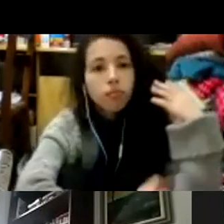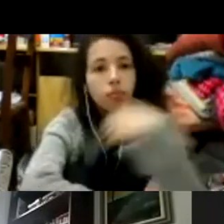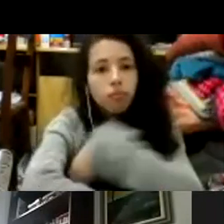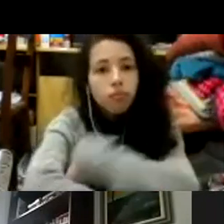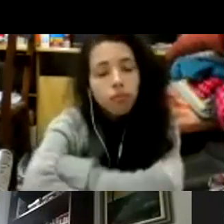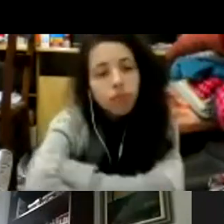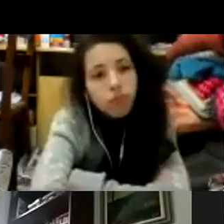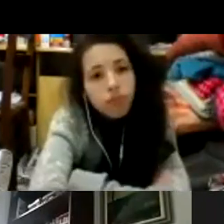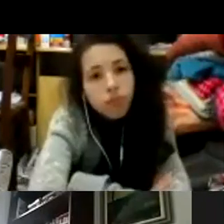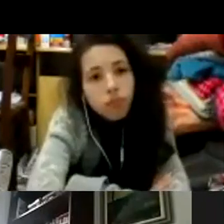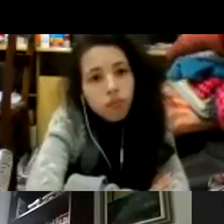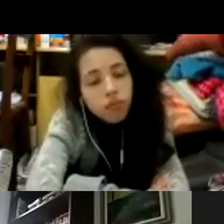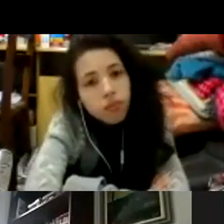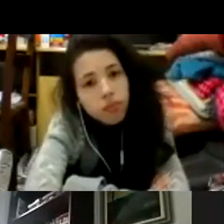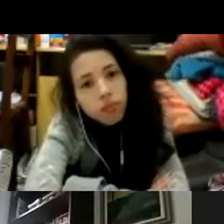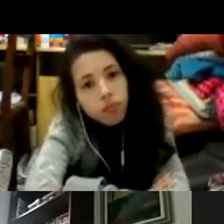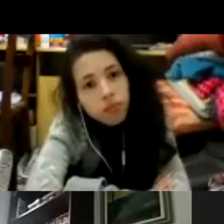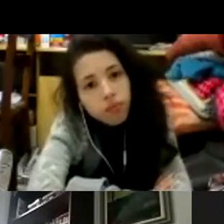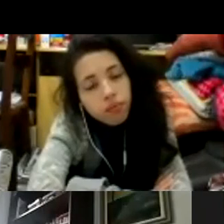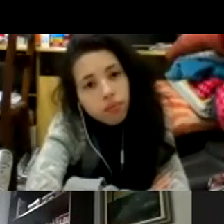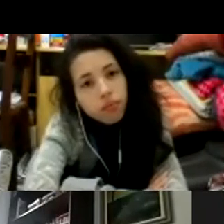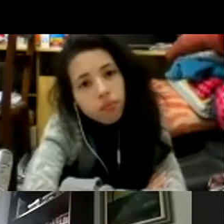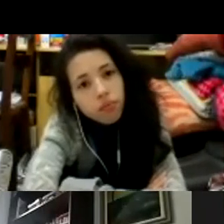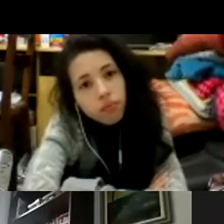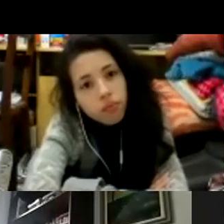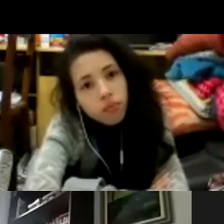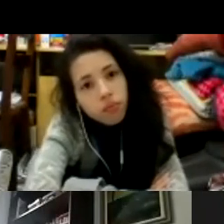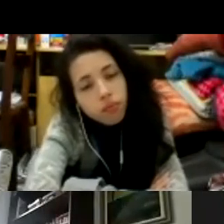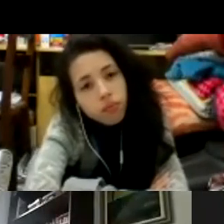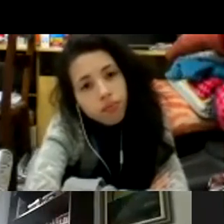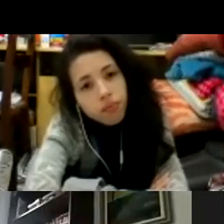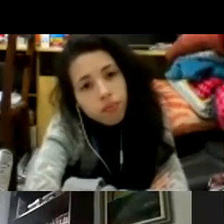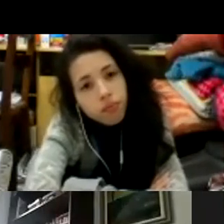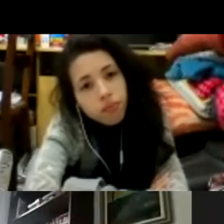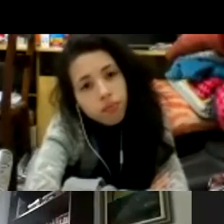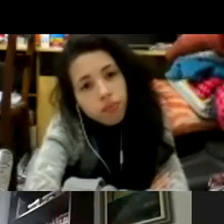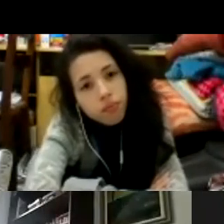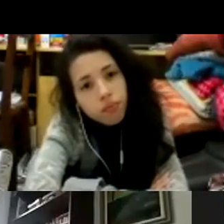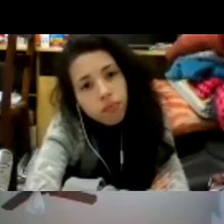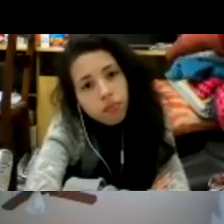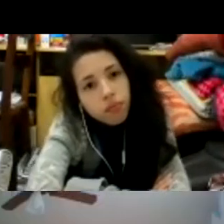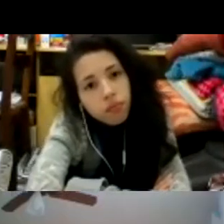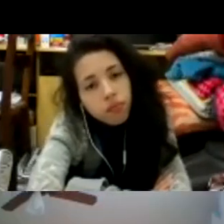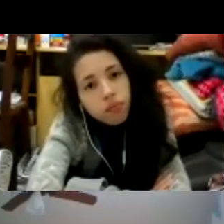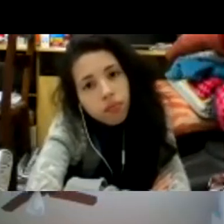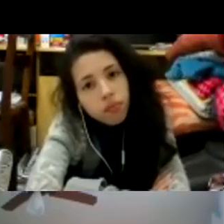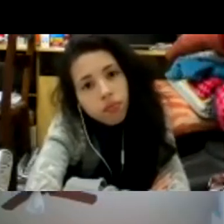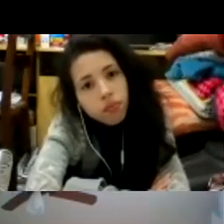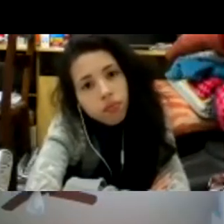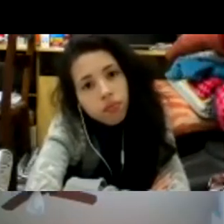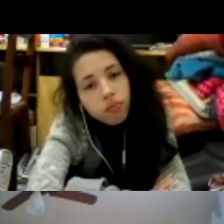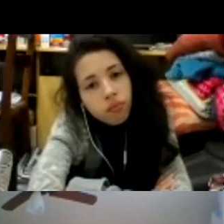E o Husserl já tinha algo nesse sentido. O mundo da vida não é somente passivo. Então, infelizmente,